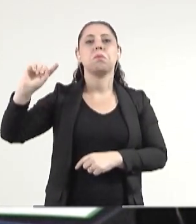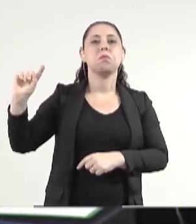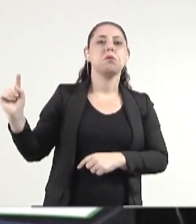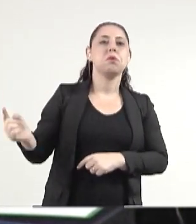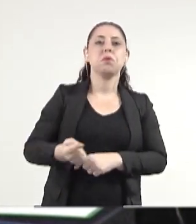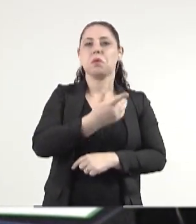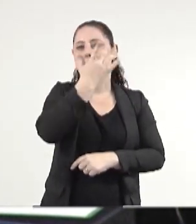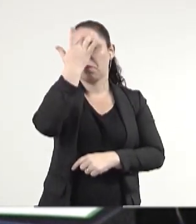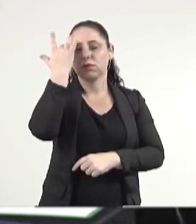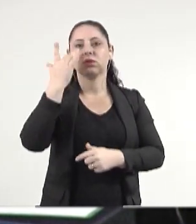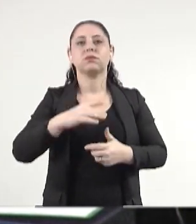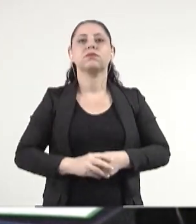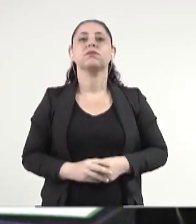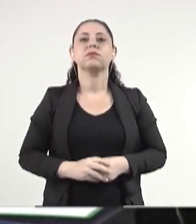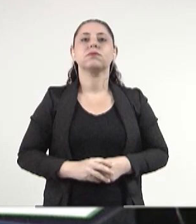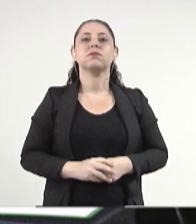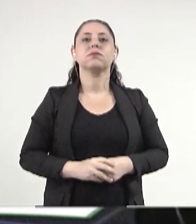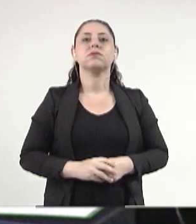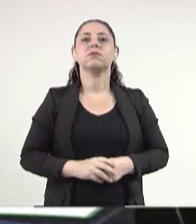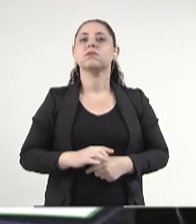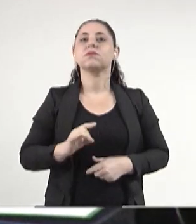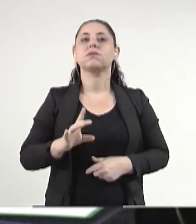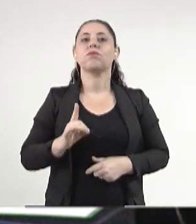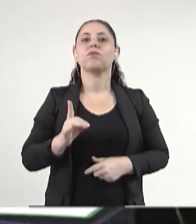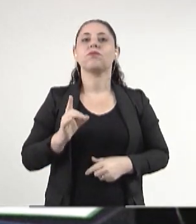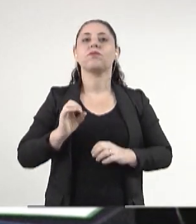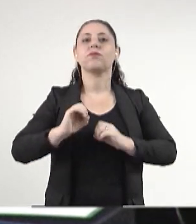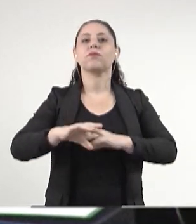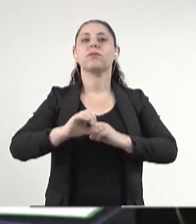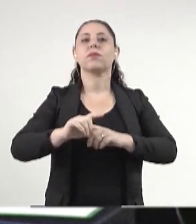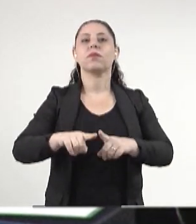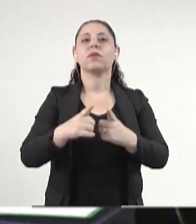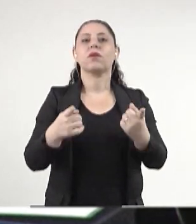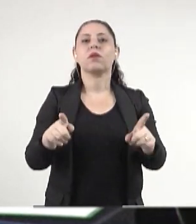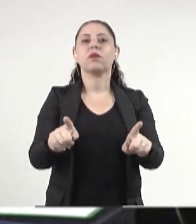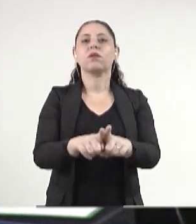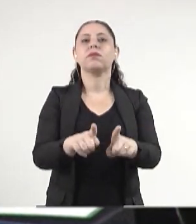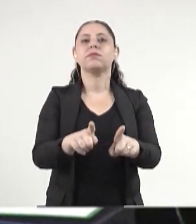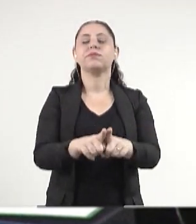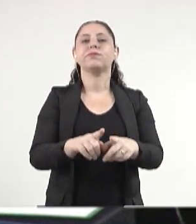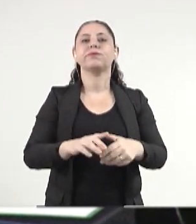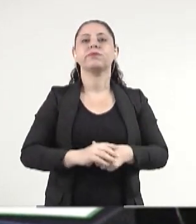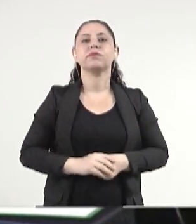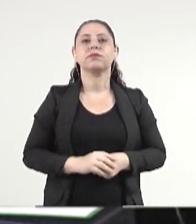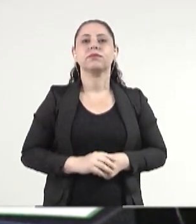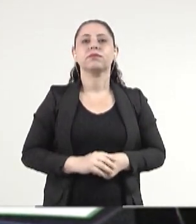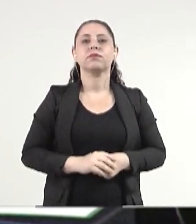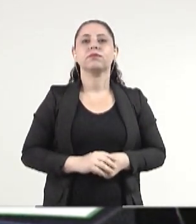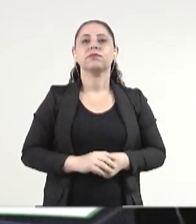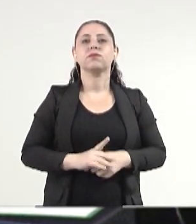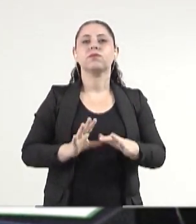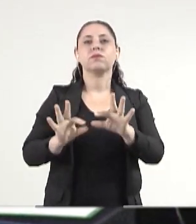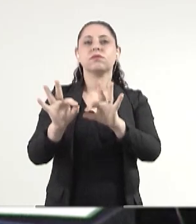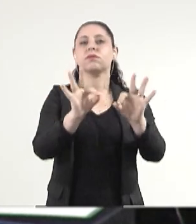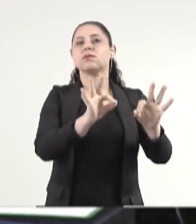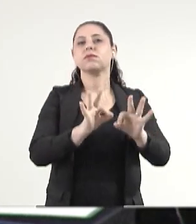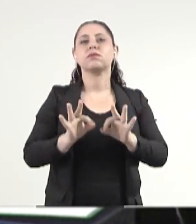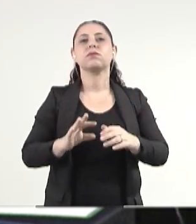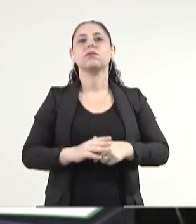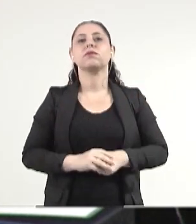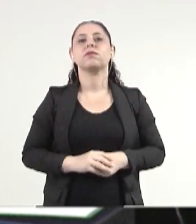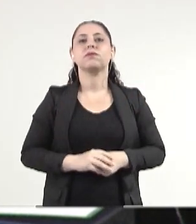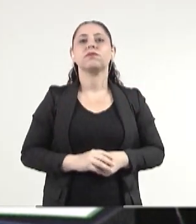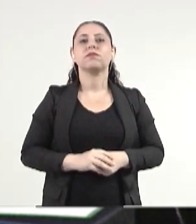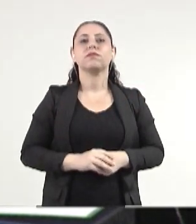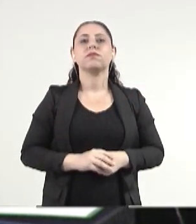de seres humanos. Eles não apenas transmitem conhecimento, mas também moldam de